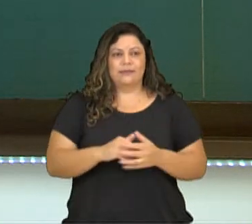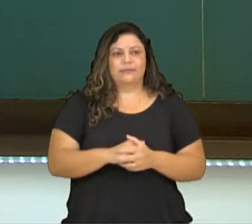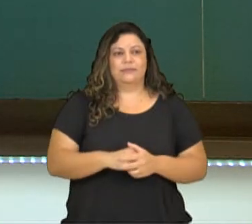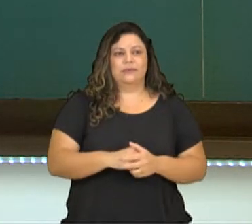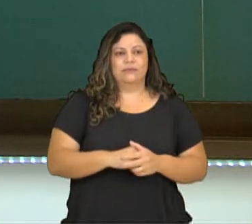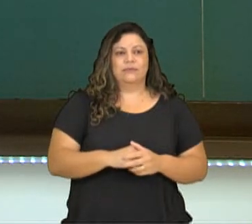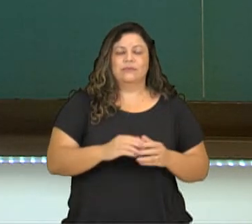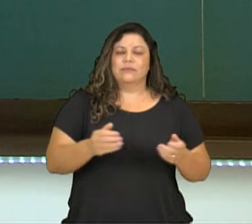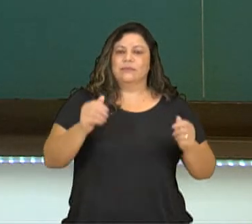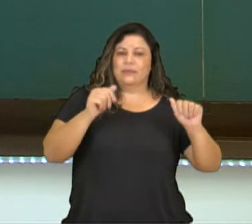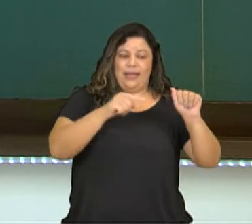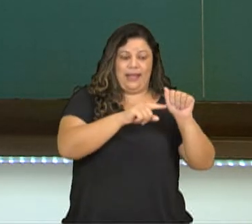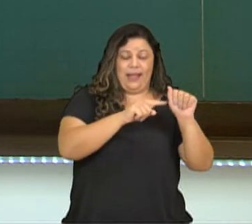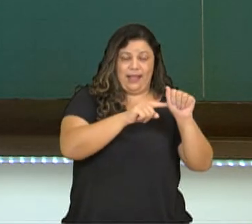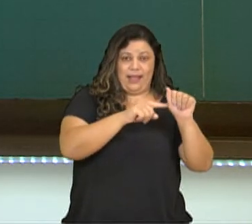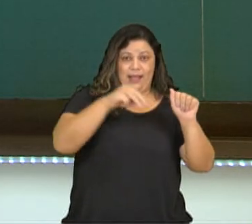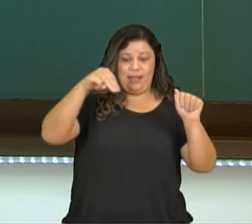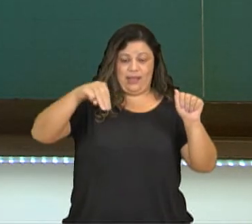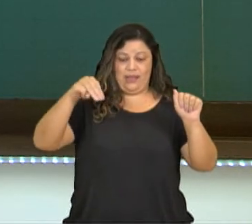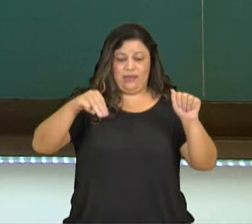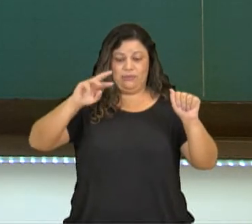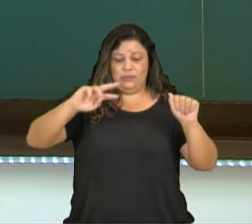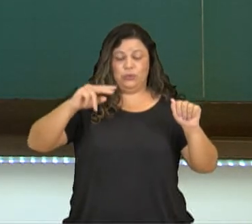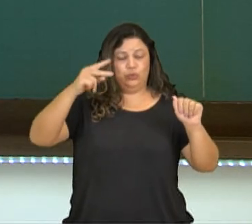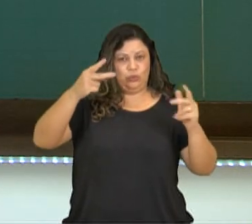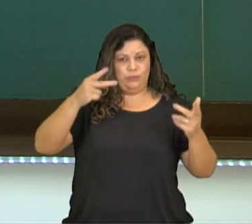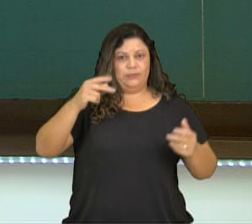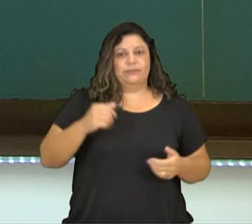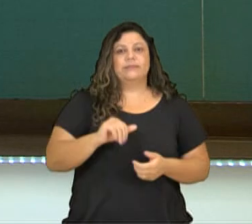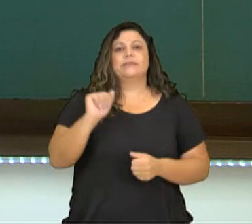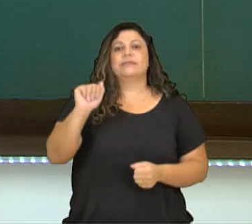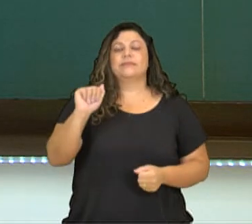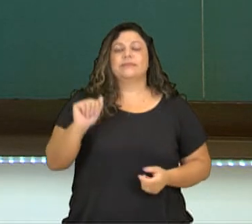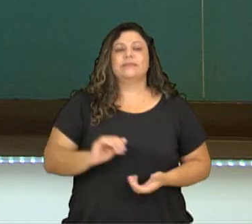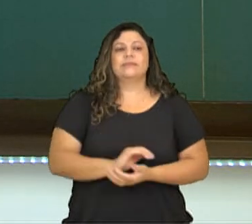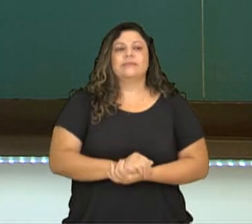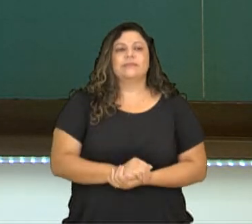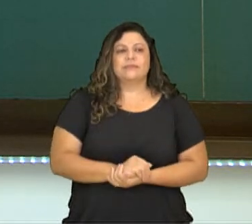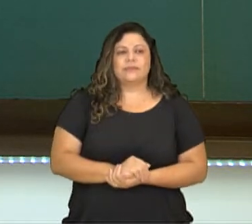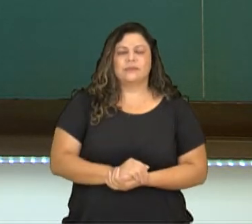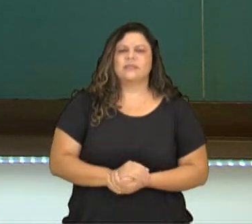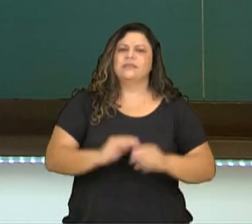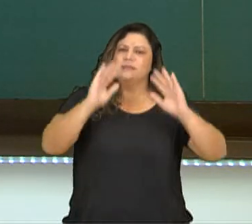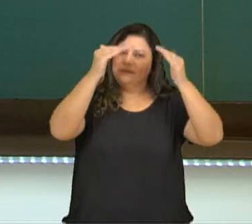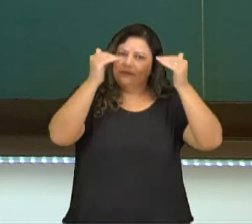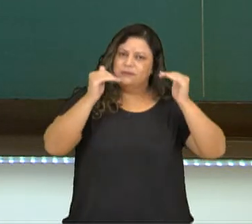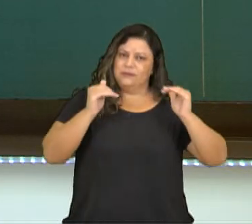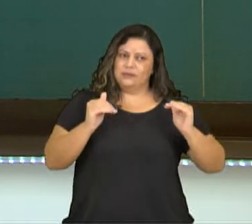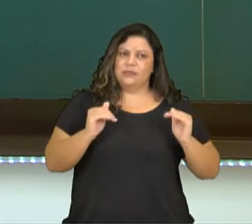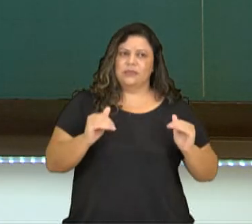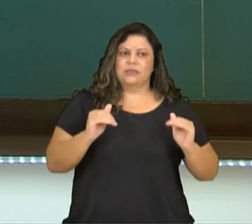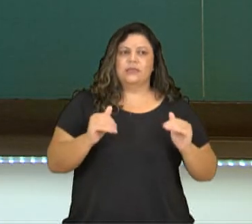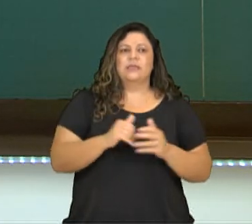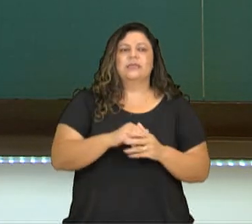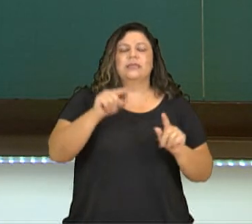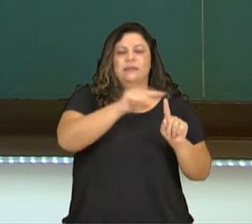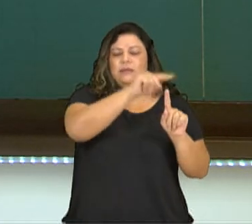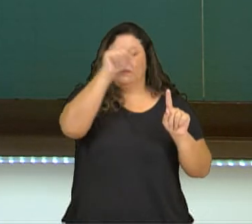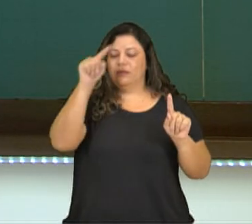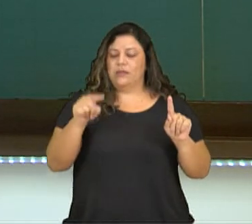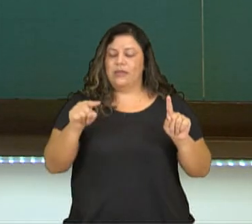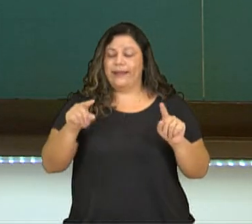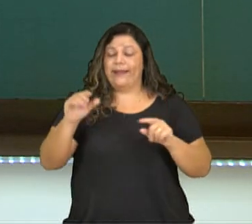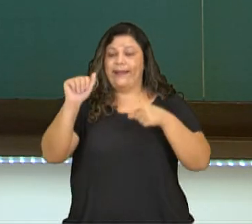sua projeção sobre a hipotenusa. Temos, então, como consequência aqui dessas duas, né, de que